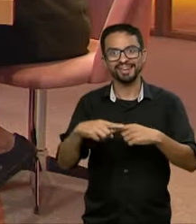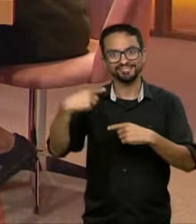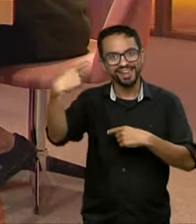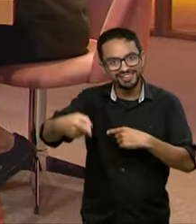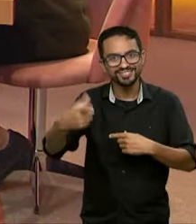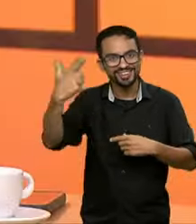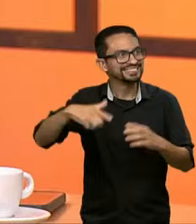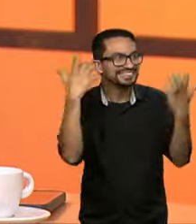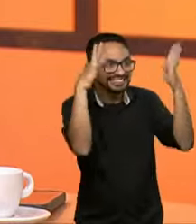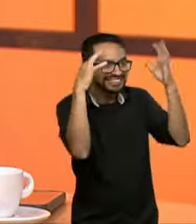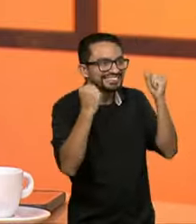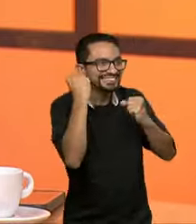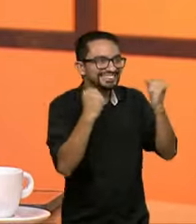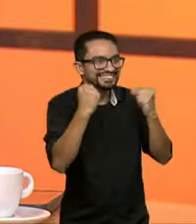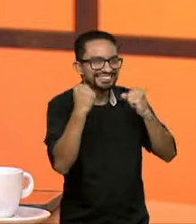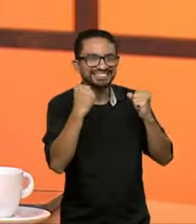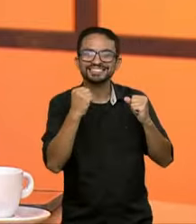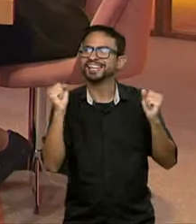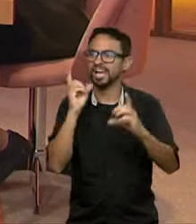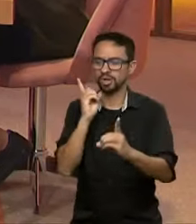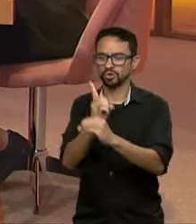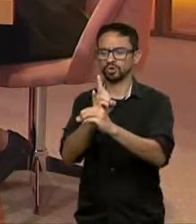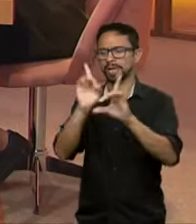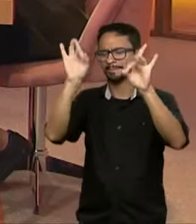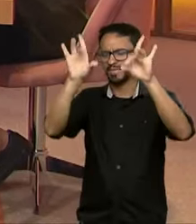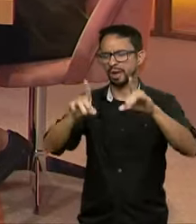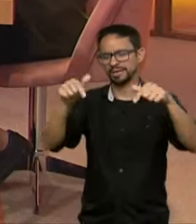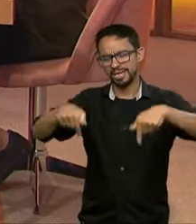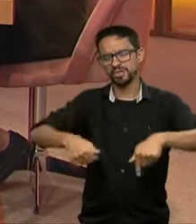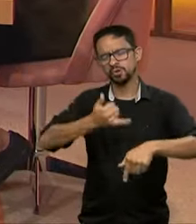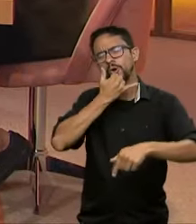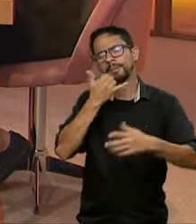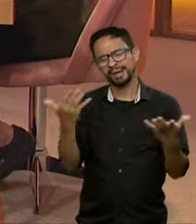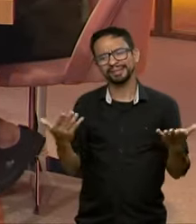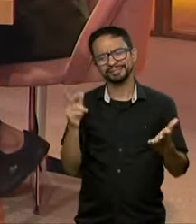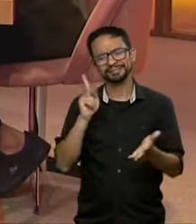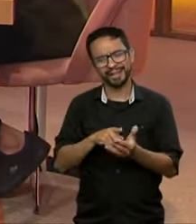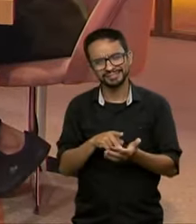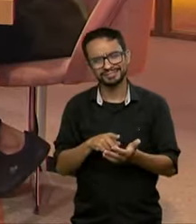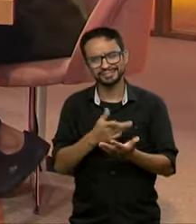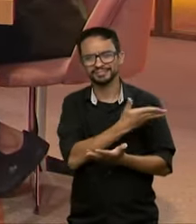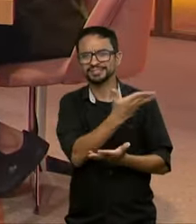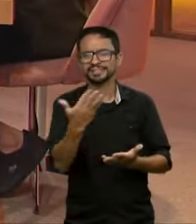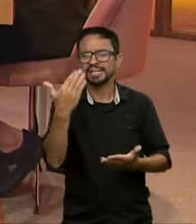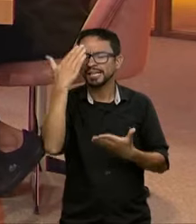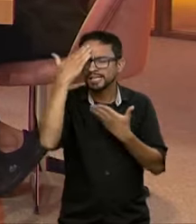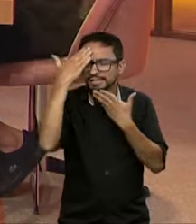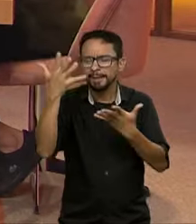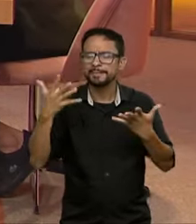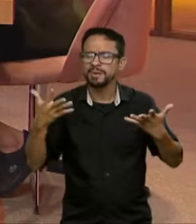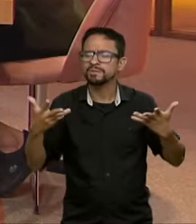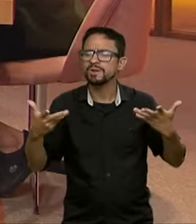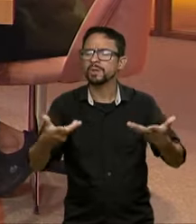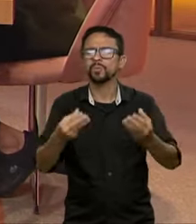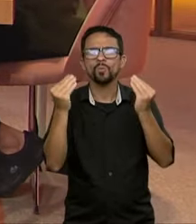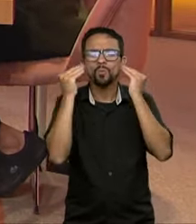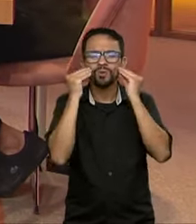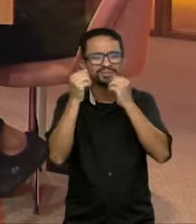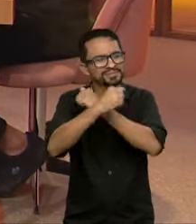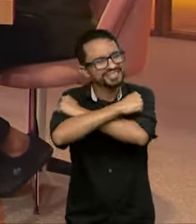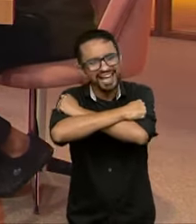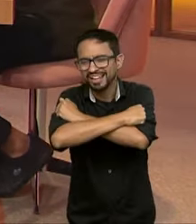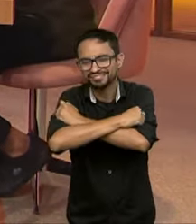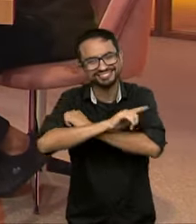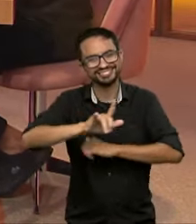que delícia. Quero agradecer a vocês, porque esse encontro é histórico também aqui. Não, você é agradecer a você, que é maravilhosa. Obrigada, meu amor. Meu amor,